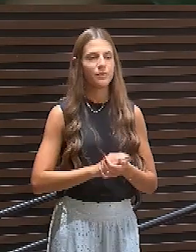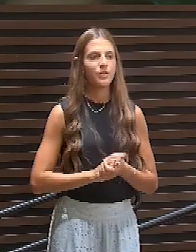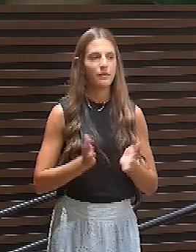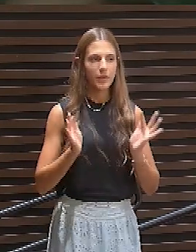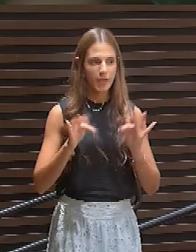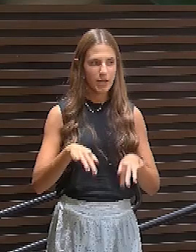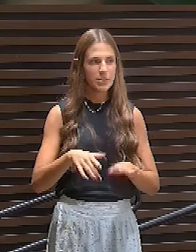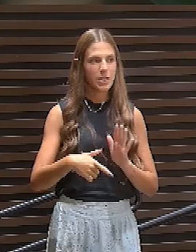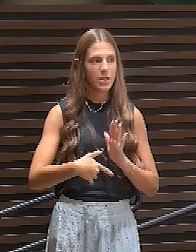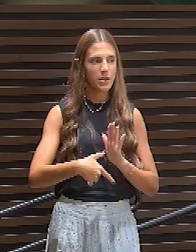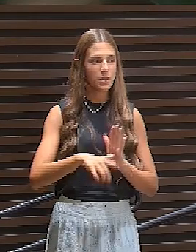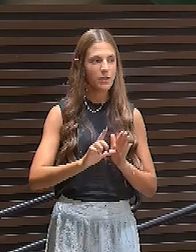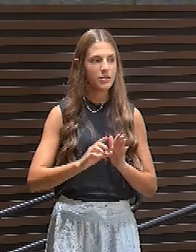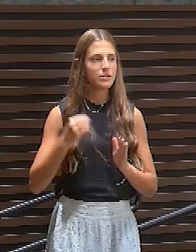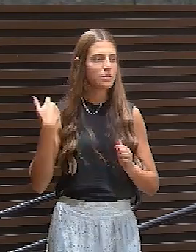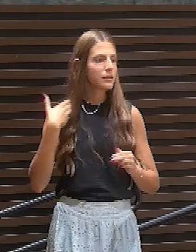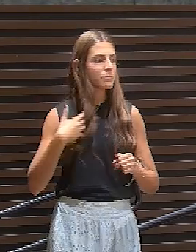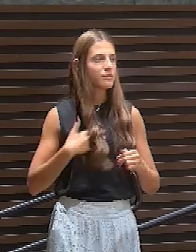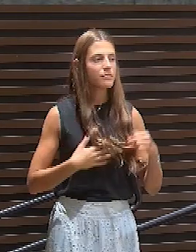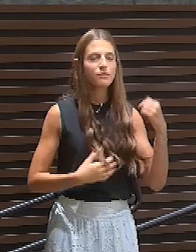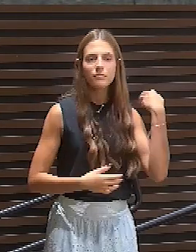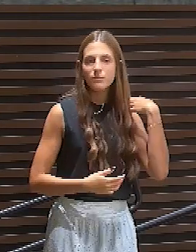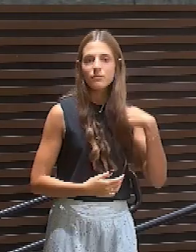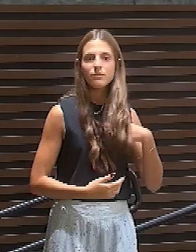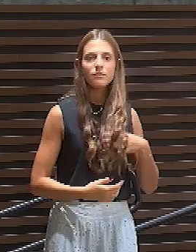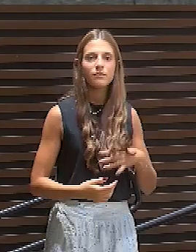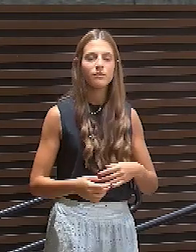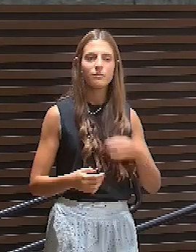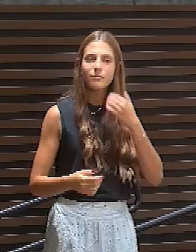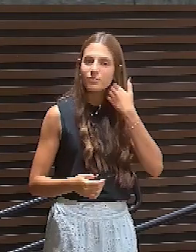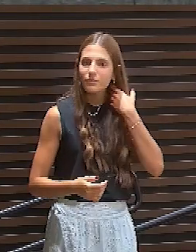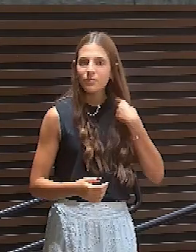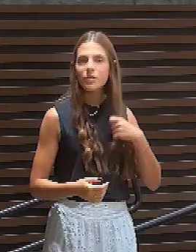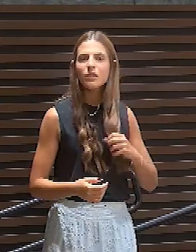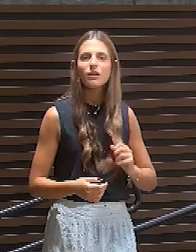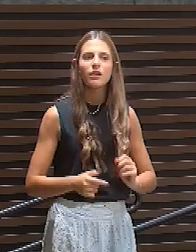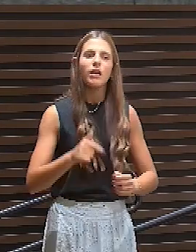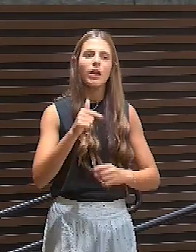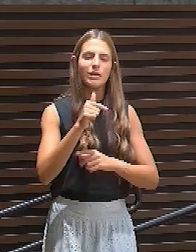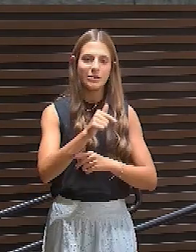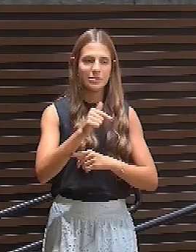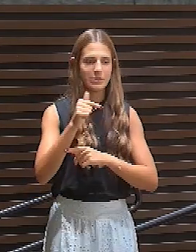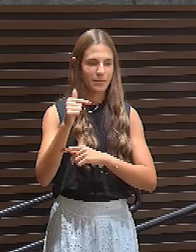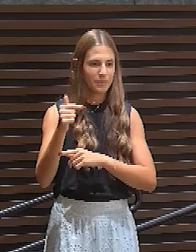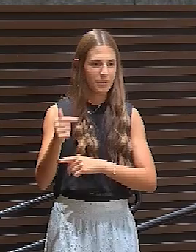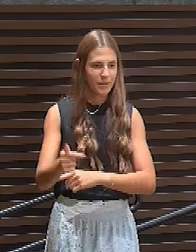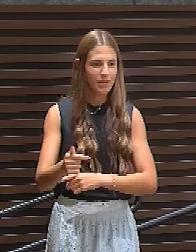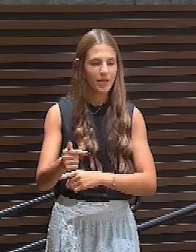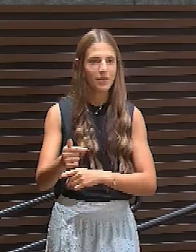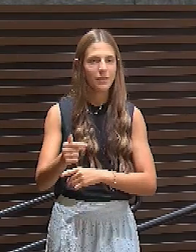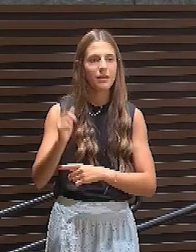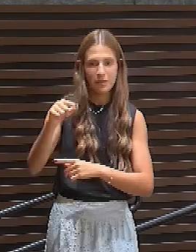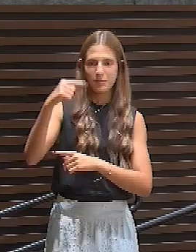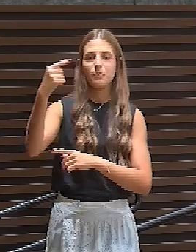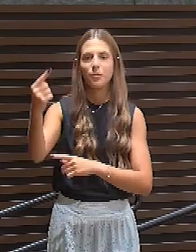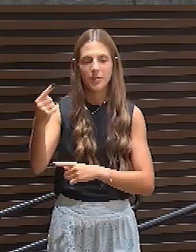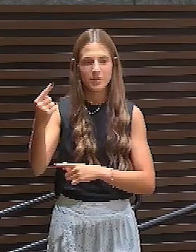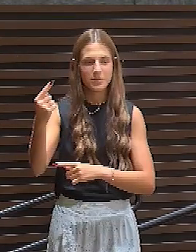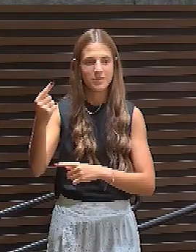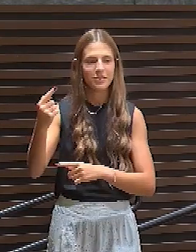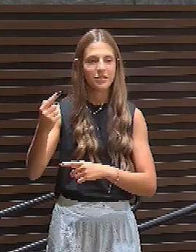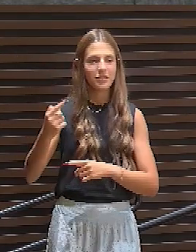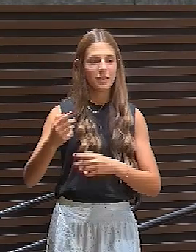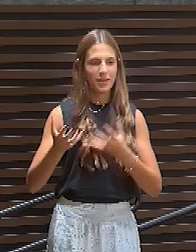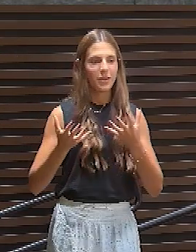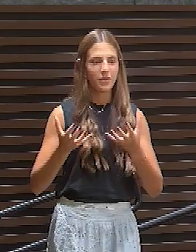eu tento, a semana que vem eu vou para lá e o Espírito me bota de volta.